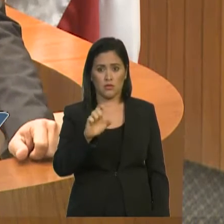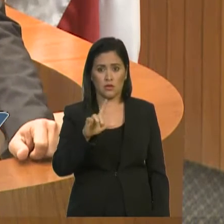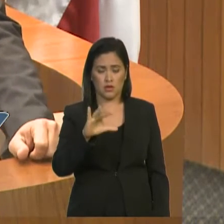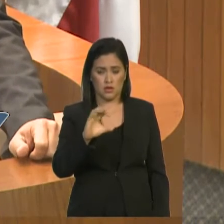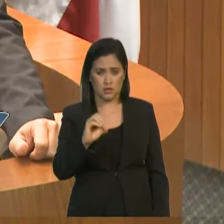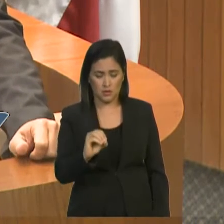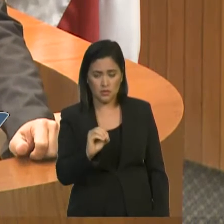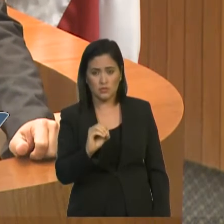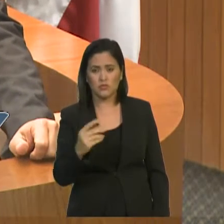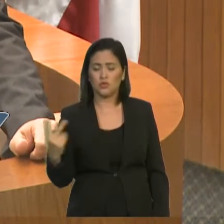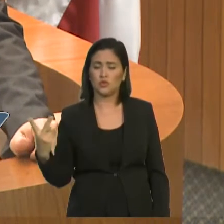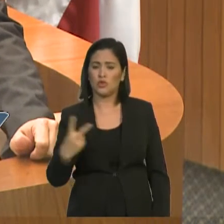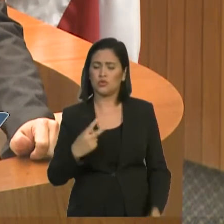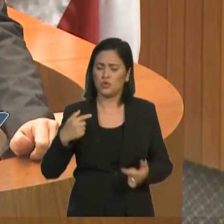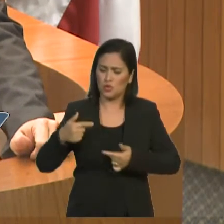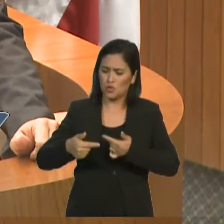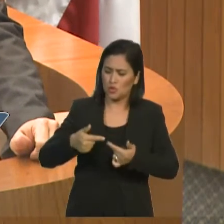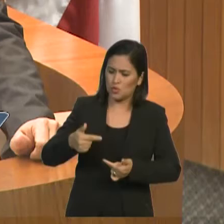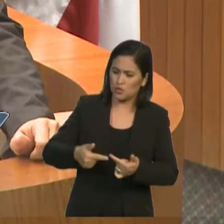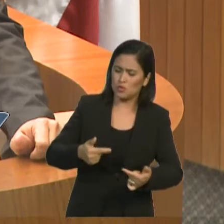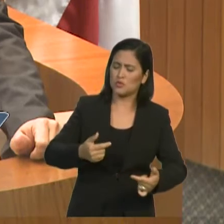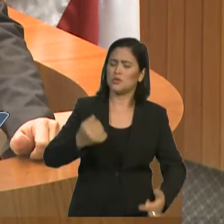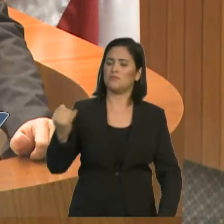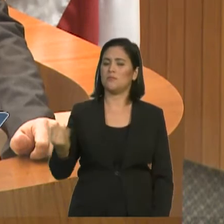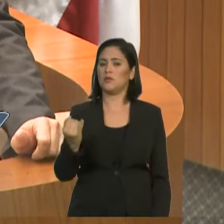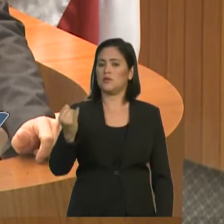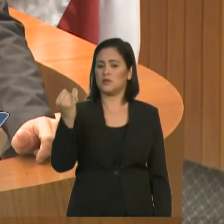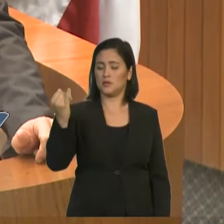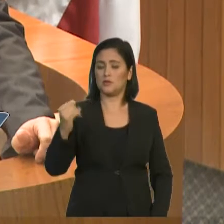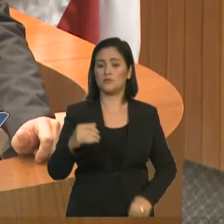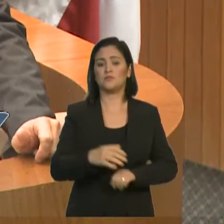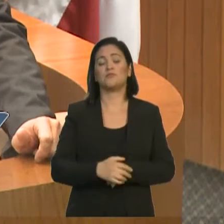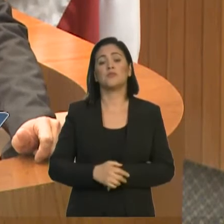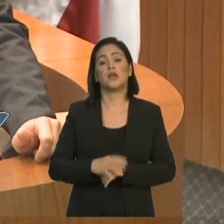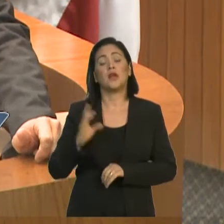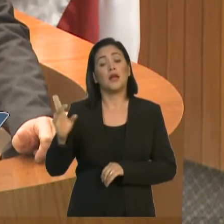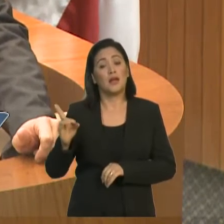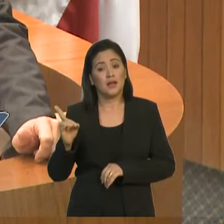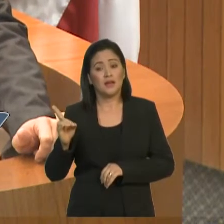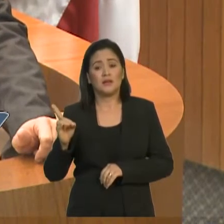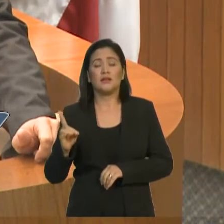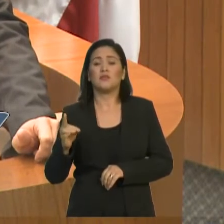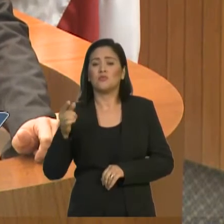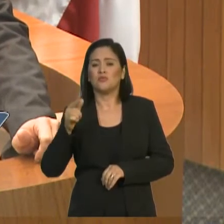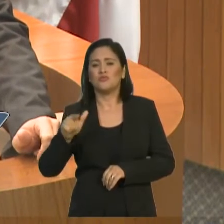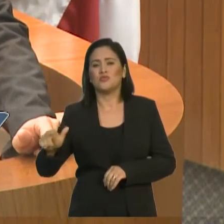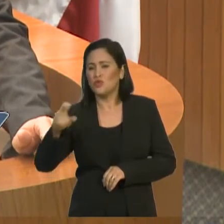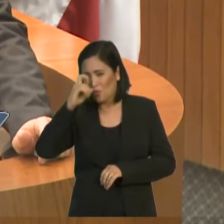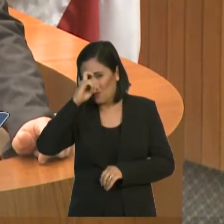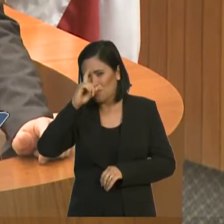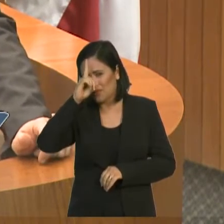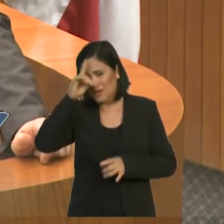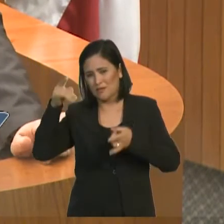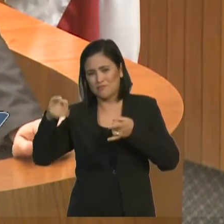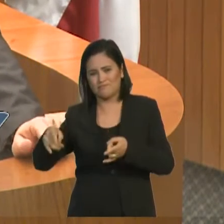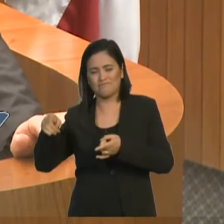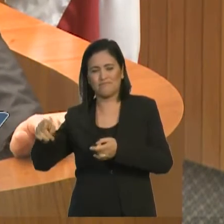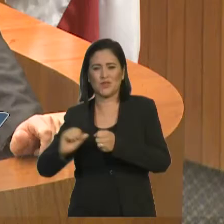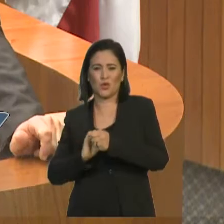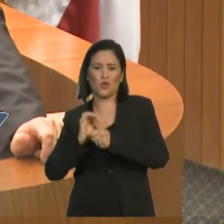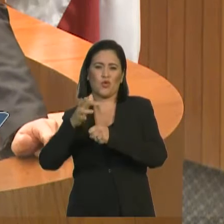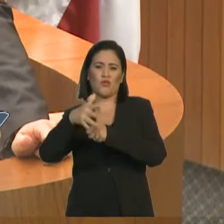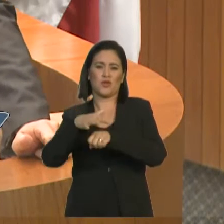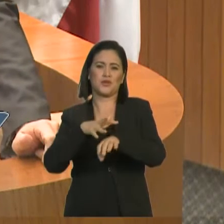com Covid, mas reforçar toda a estima, admiração e a luta que travamos em Imperatriz. Uma luta em que a